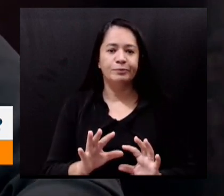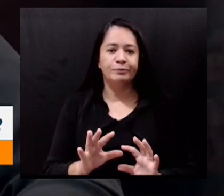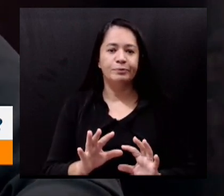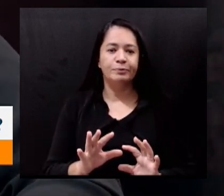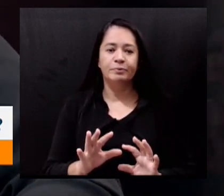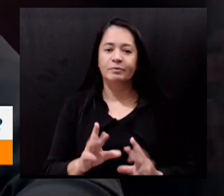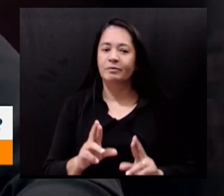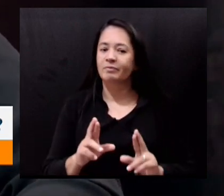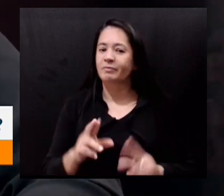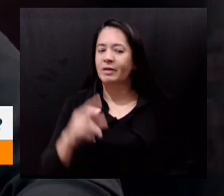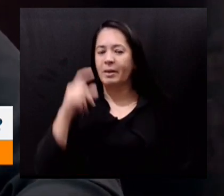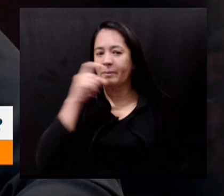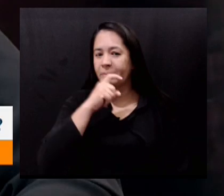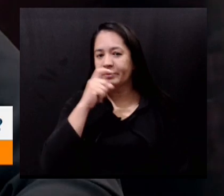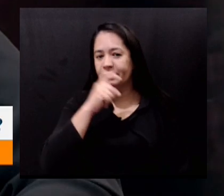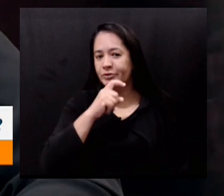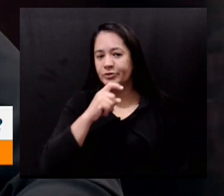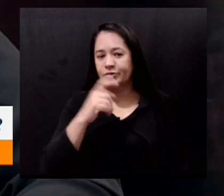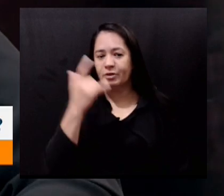é ilusório,